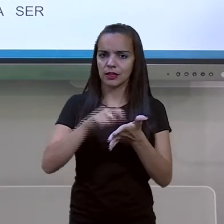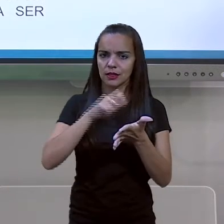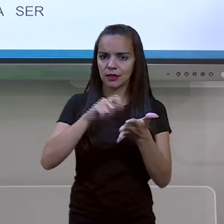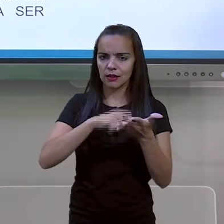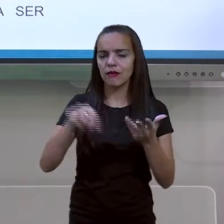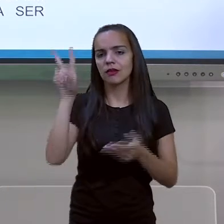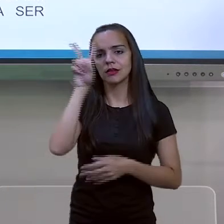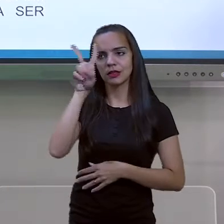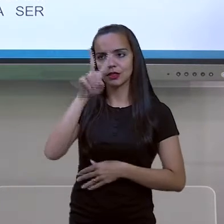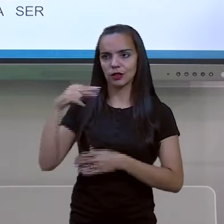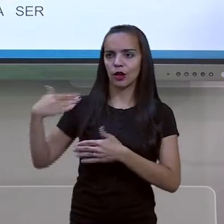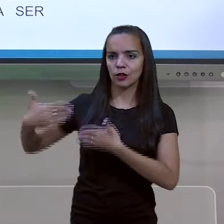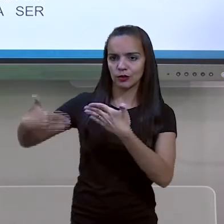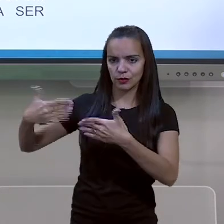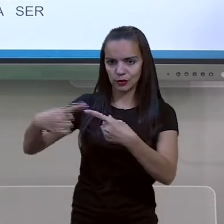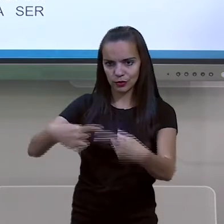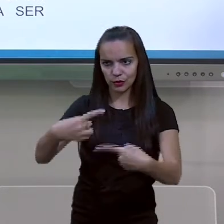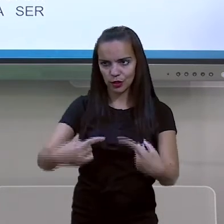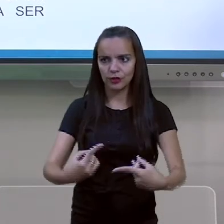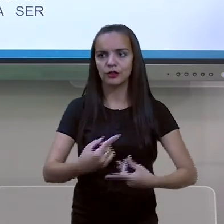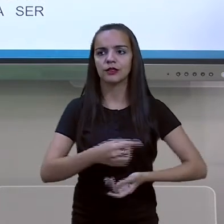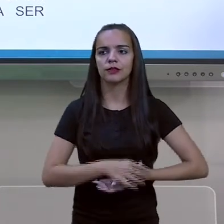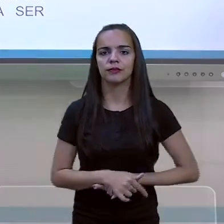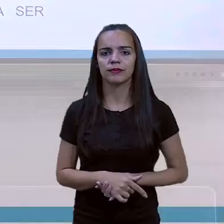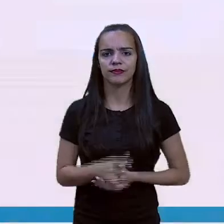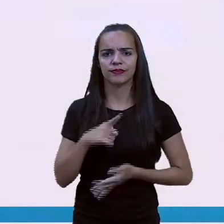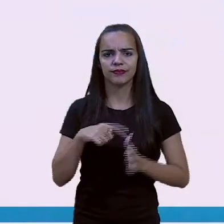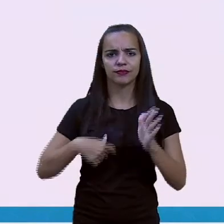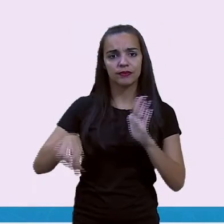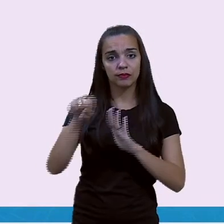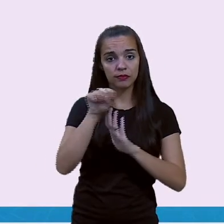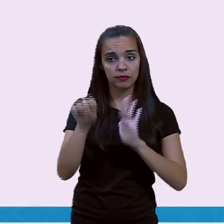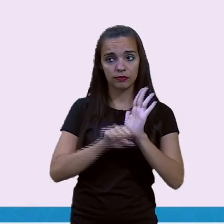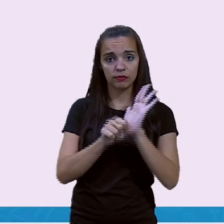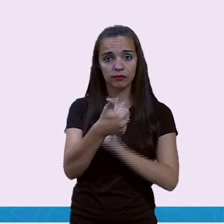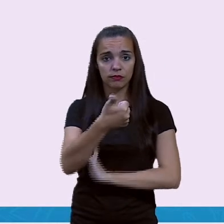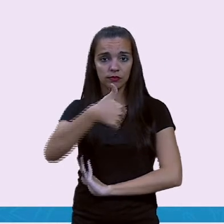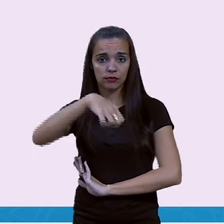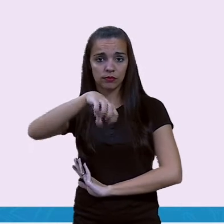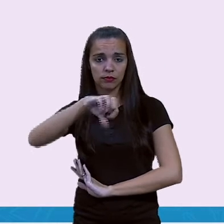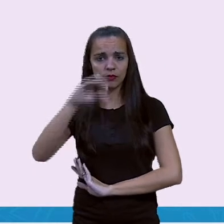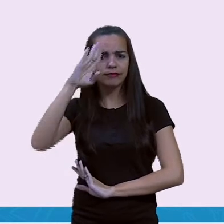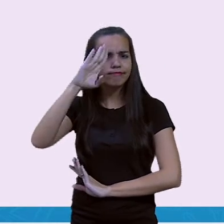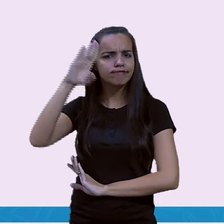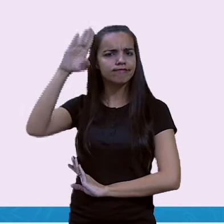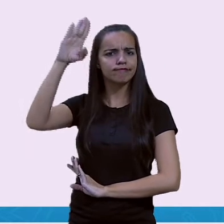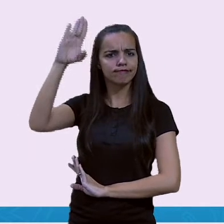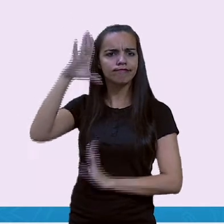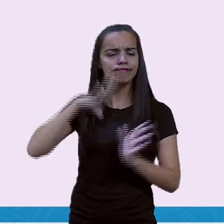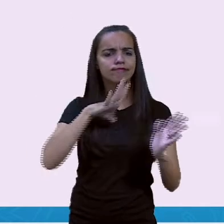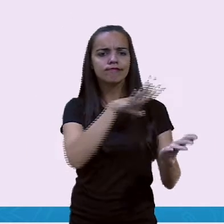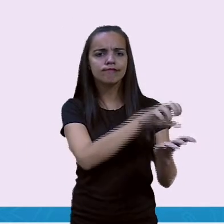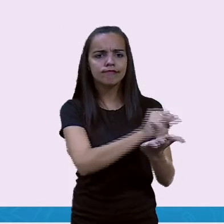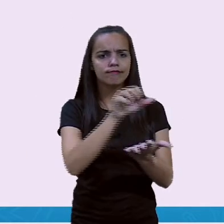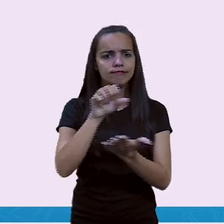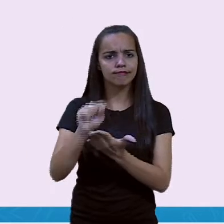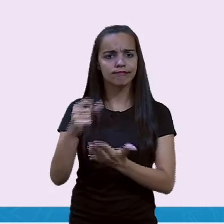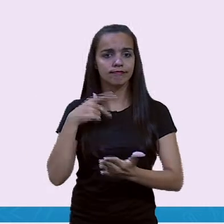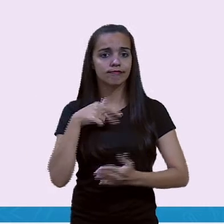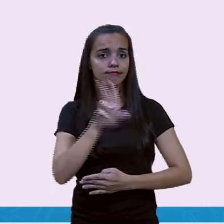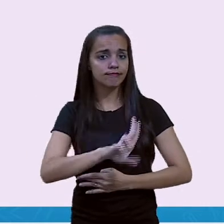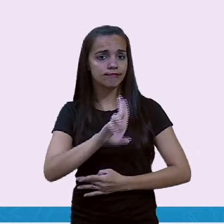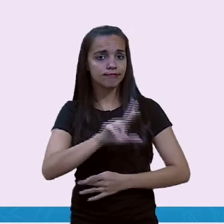livros de história. Até o século XIX, as principais fontes utilizadas pelos